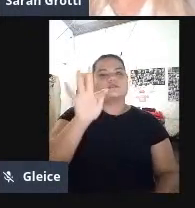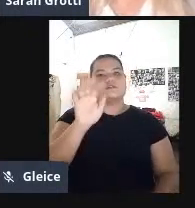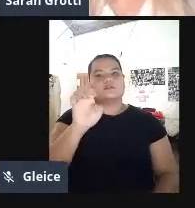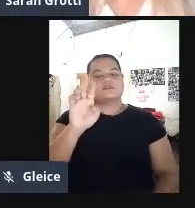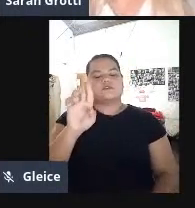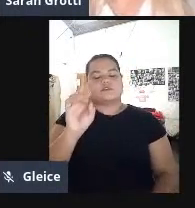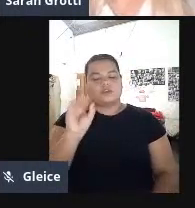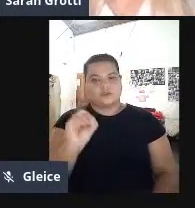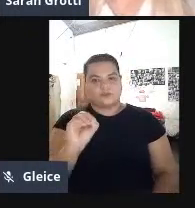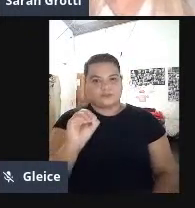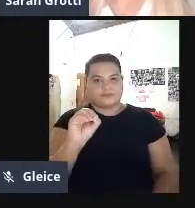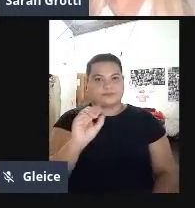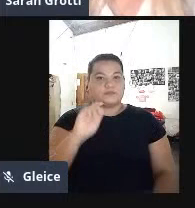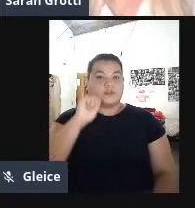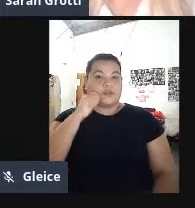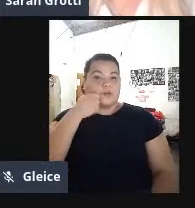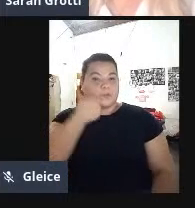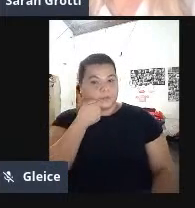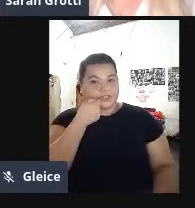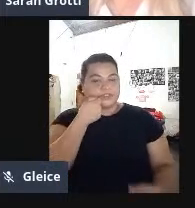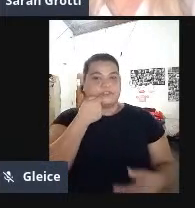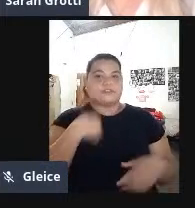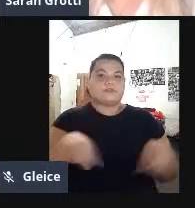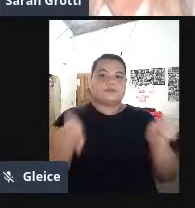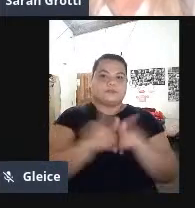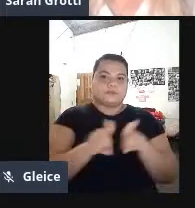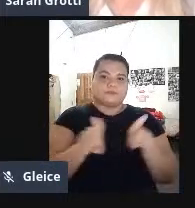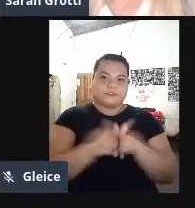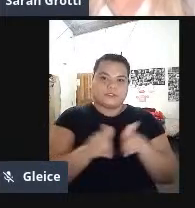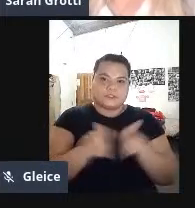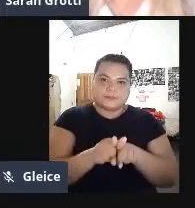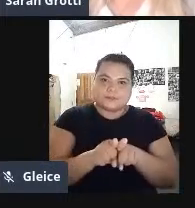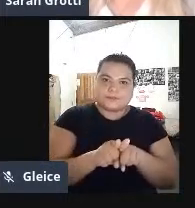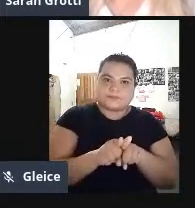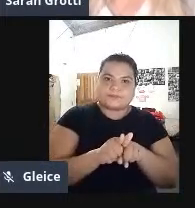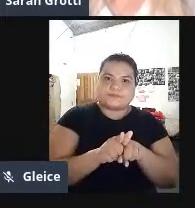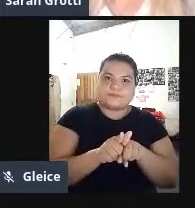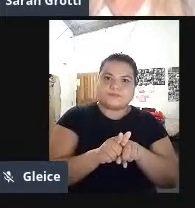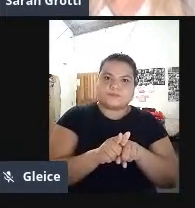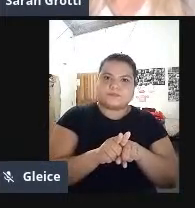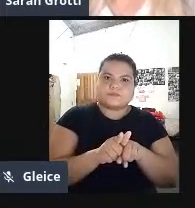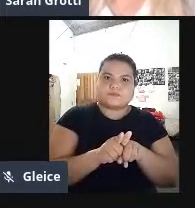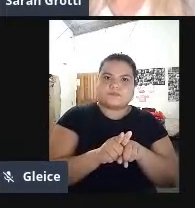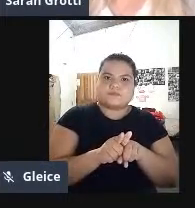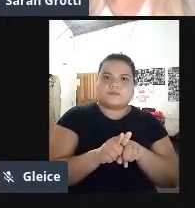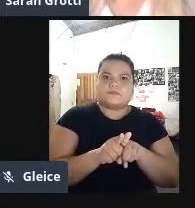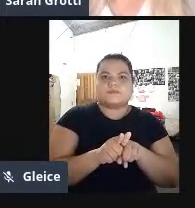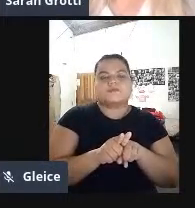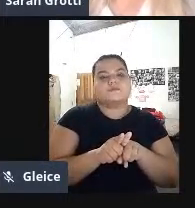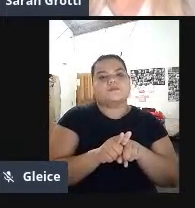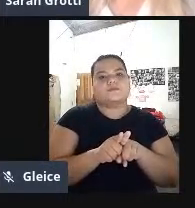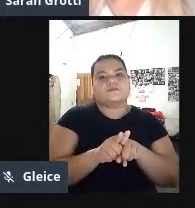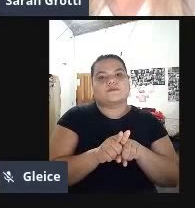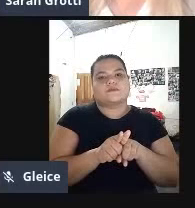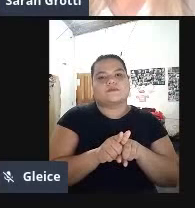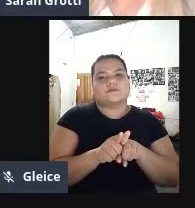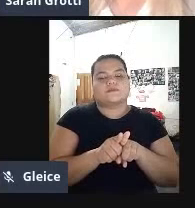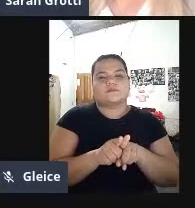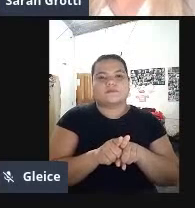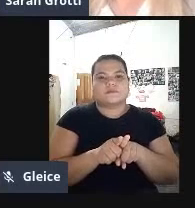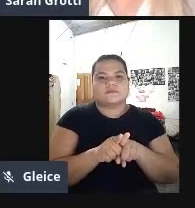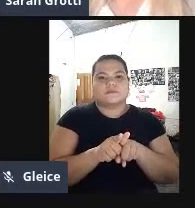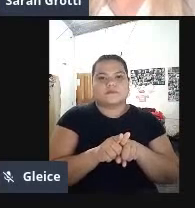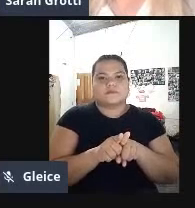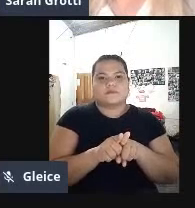soja fermentada, né? No caso, tempê e miso, são ótimas fontes de